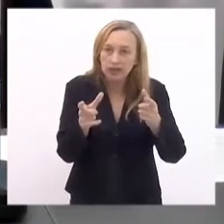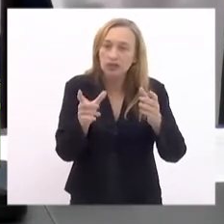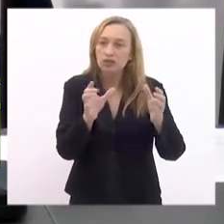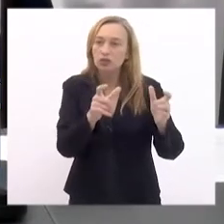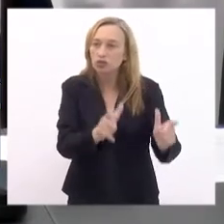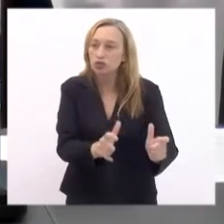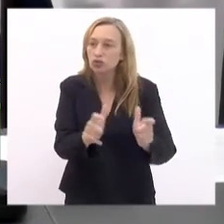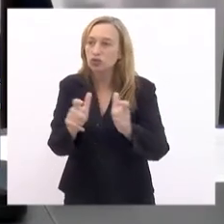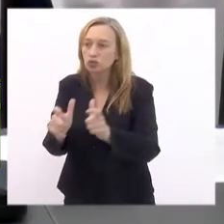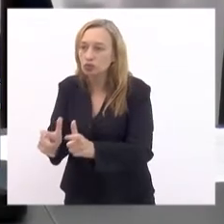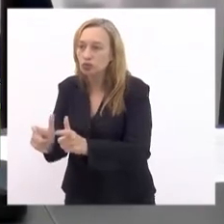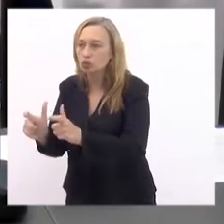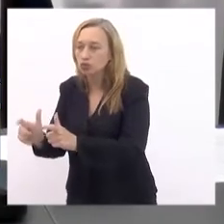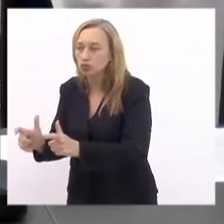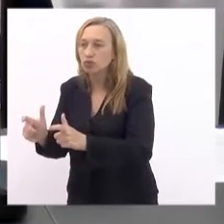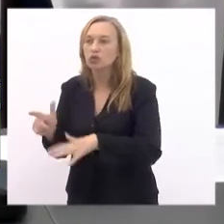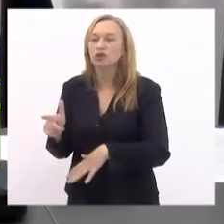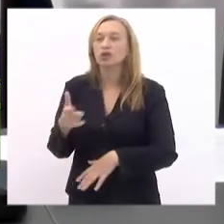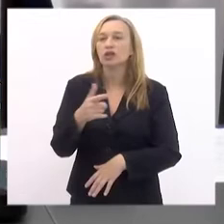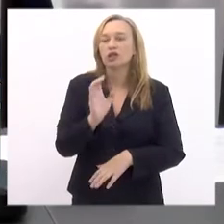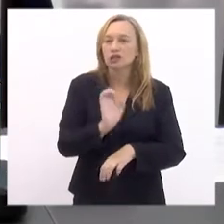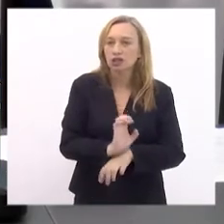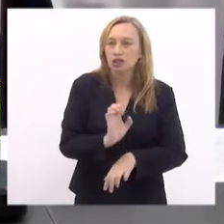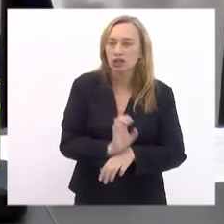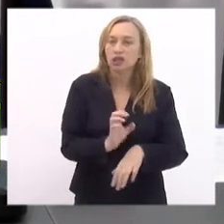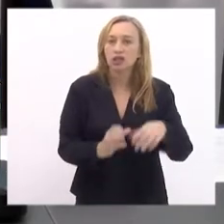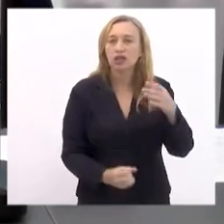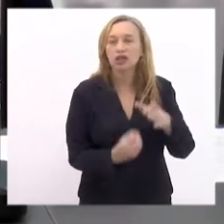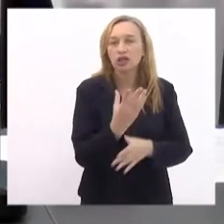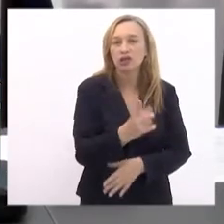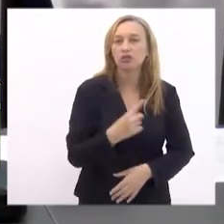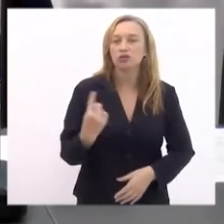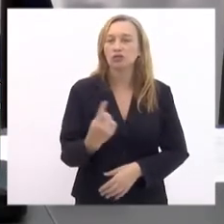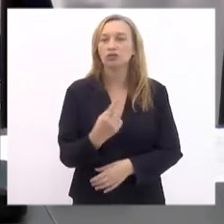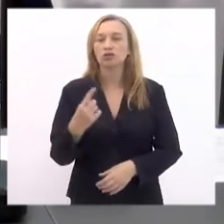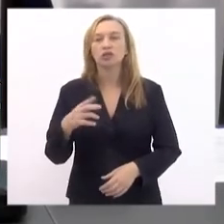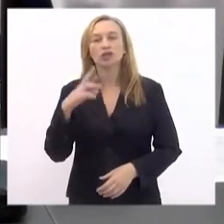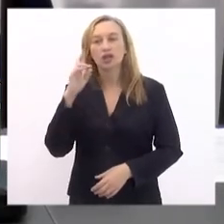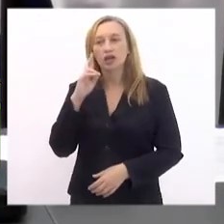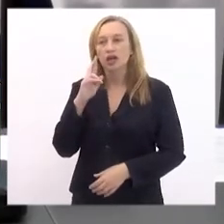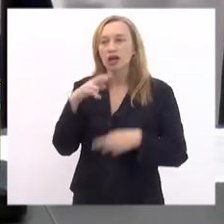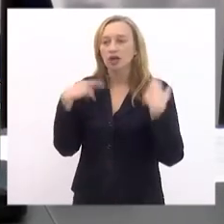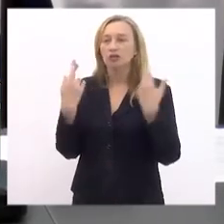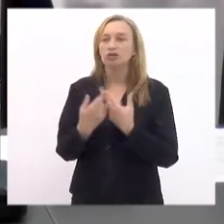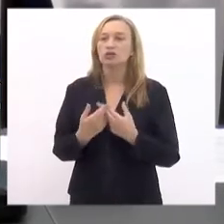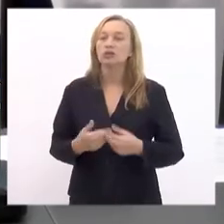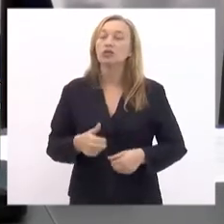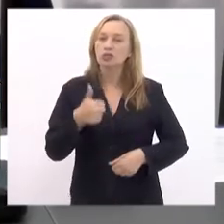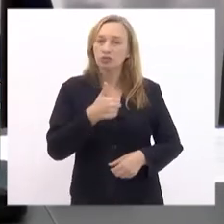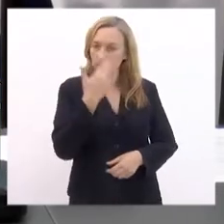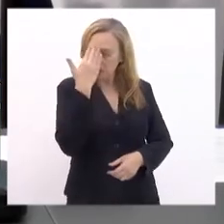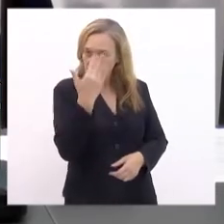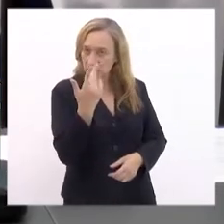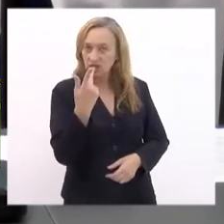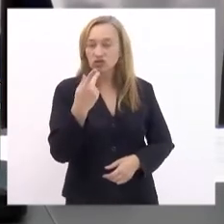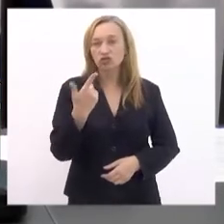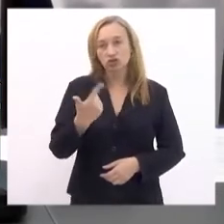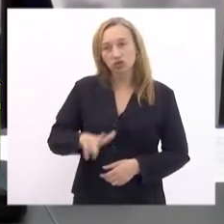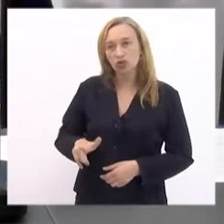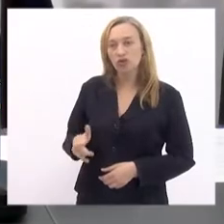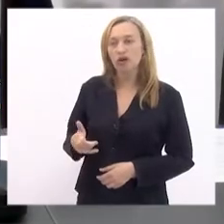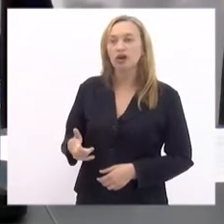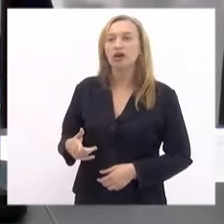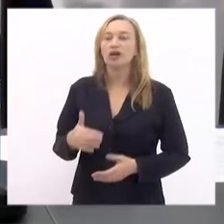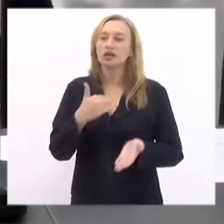estaduais convidados para construírem conosco essa audiência. Então, passo a palavra em primeiro lugar, agradecendo mais uma vez a presença